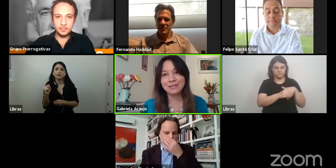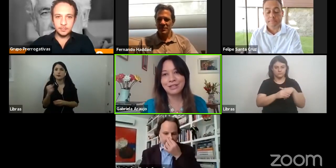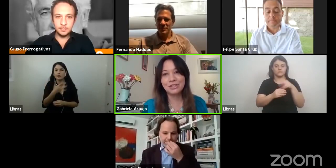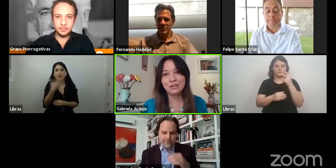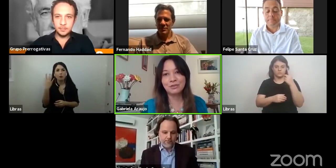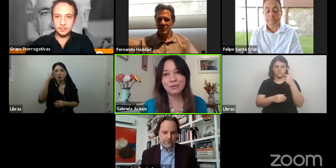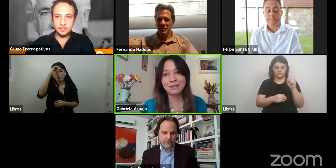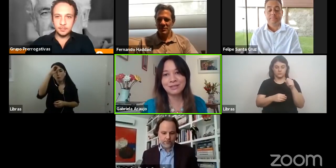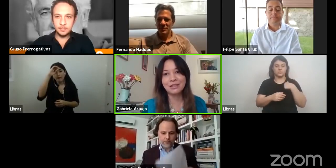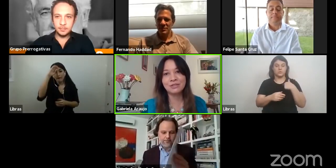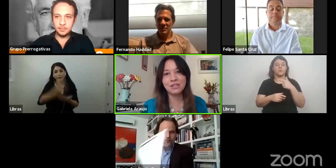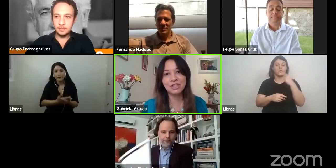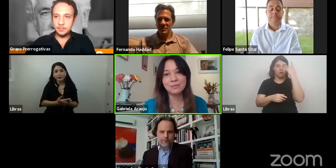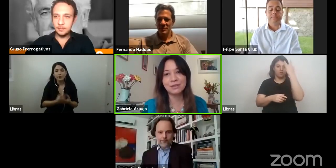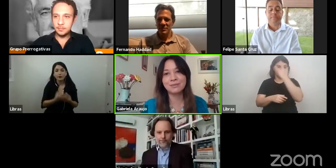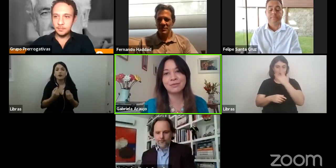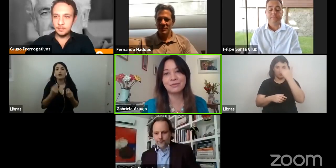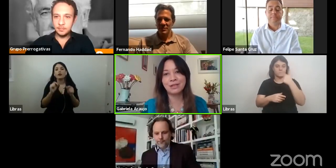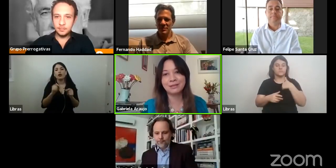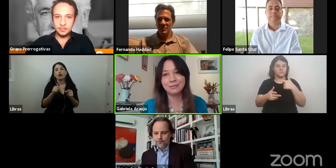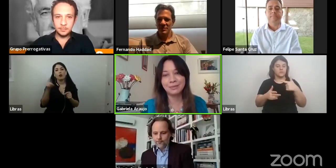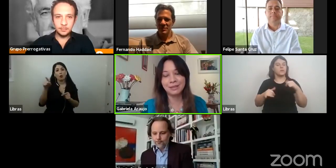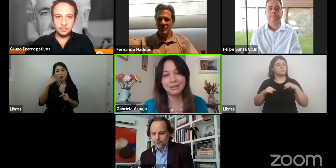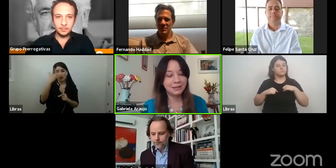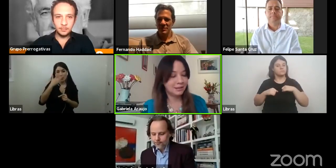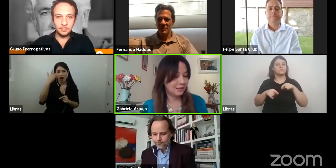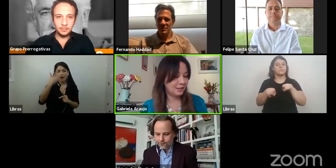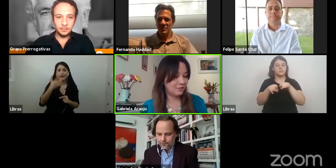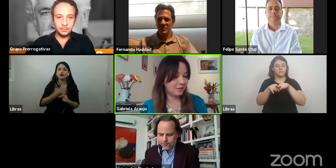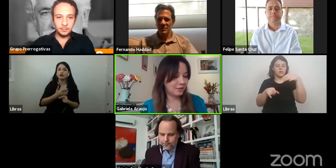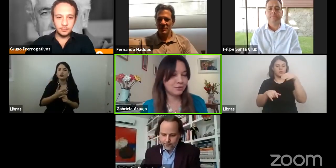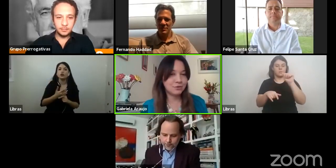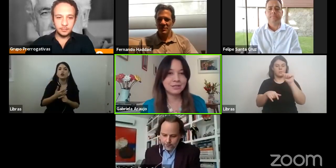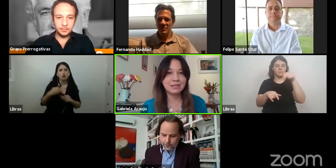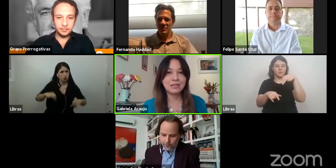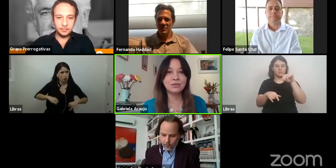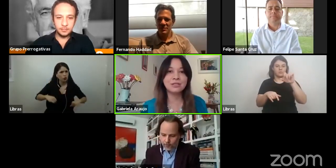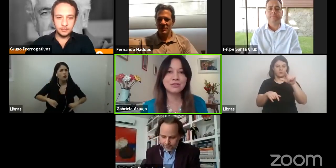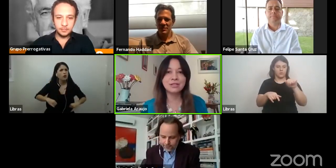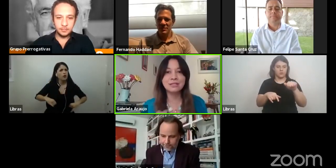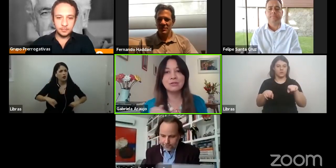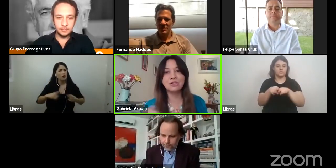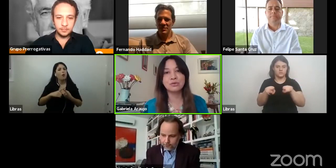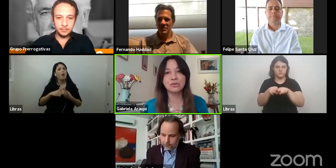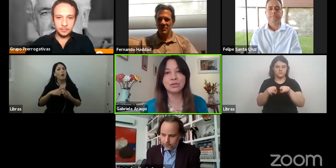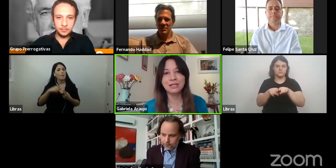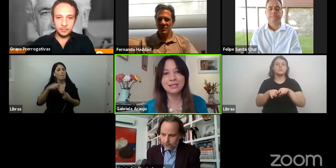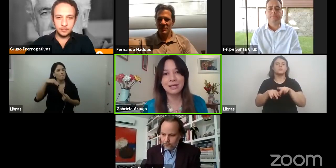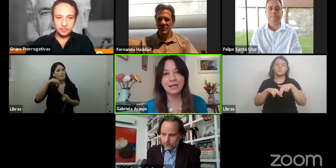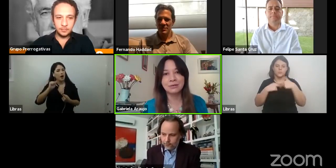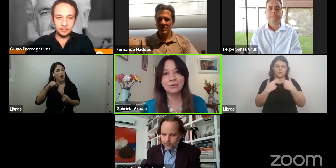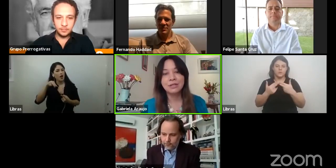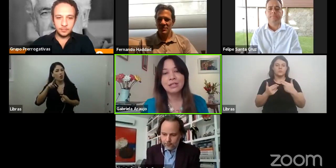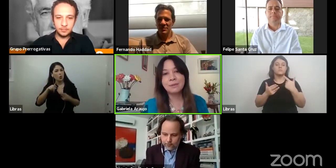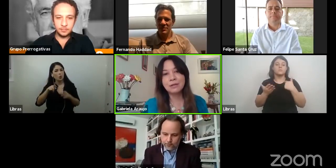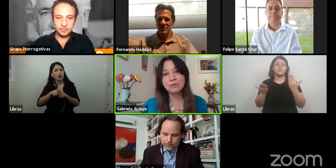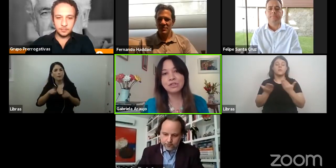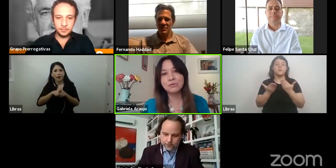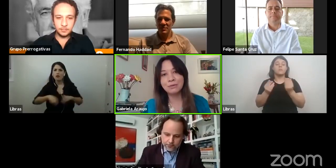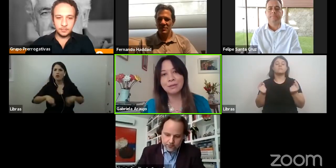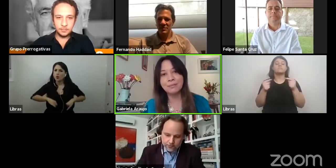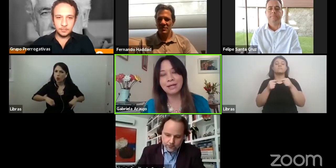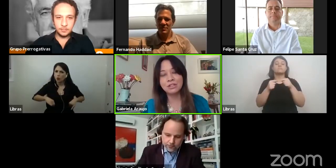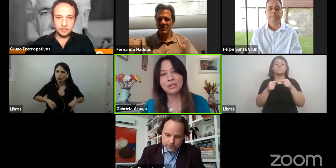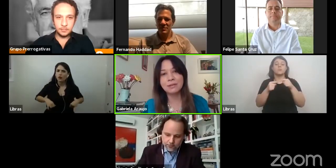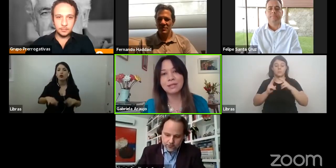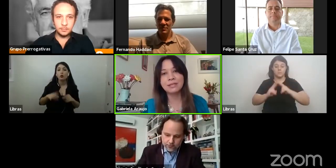aqui presente, ele foi uma das grandes vítimas, a Manuela também, das fake news nas eleições, e isso está sendo institucionalizado. E para